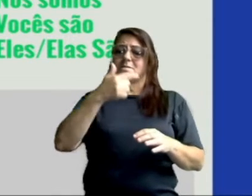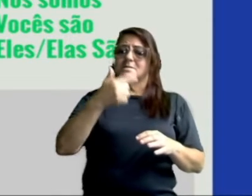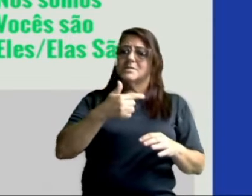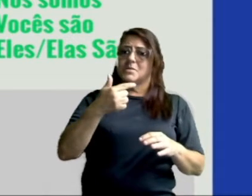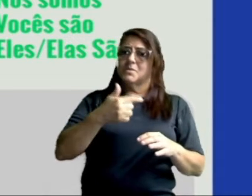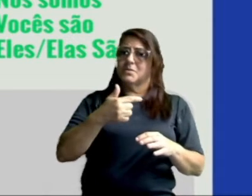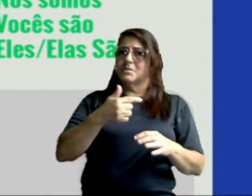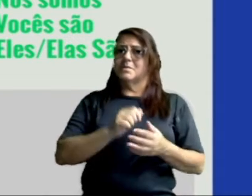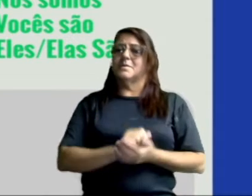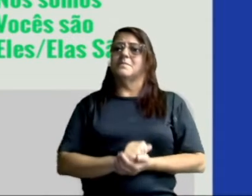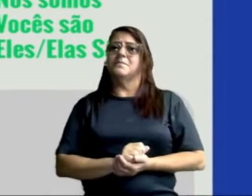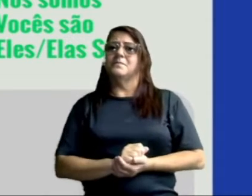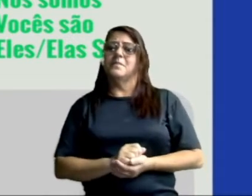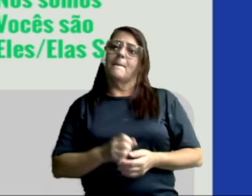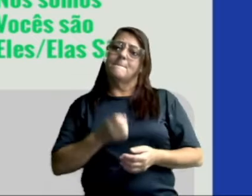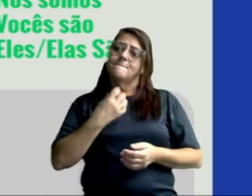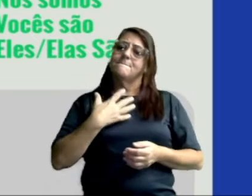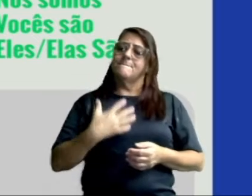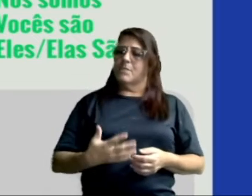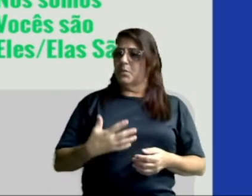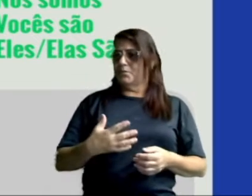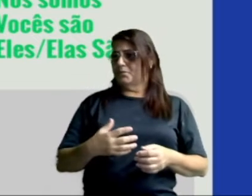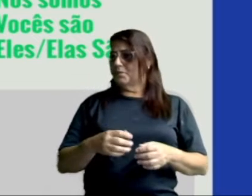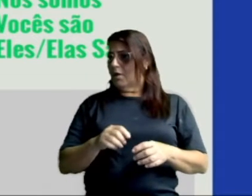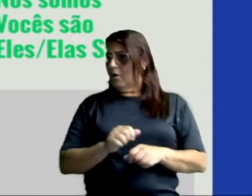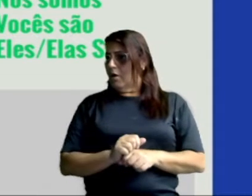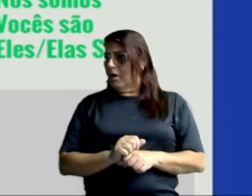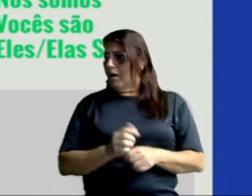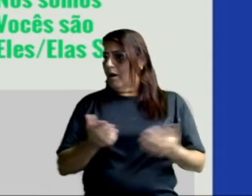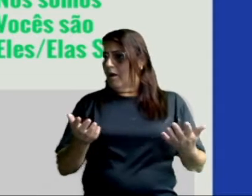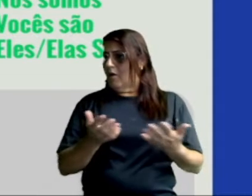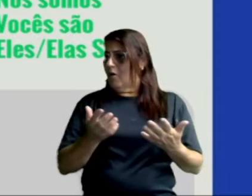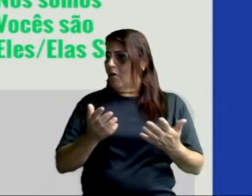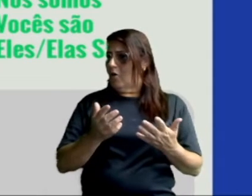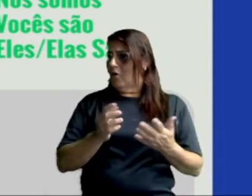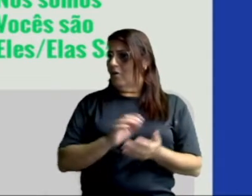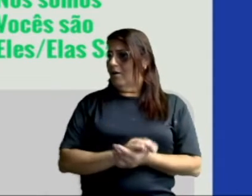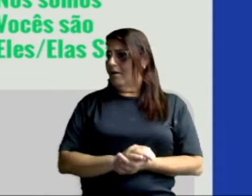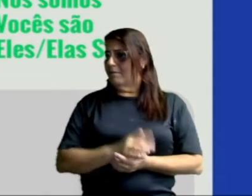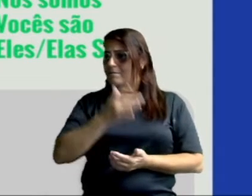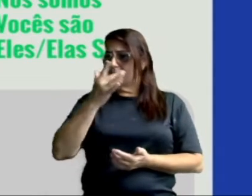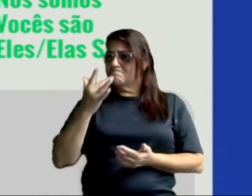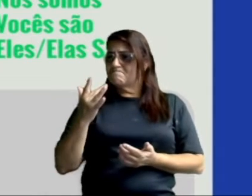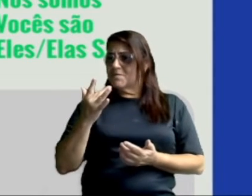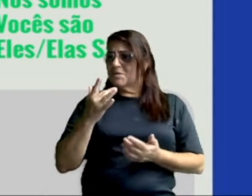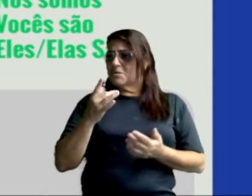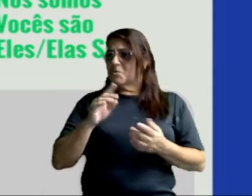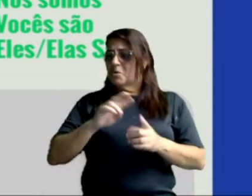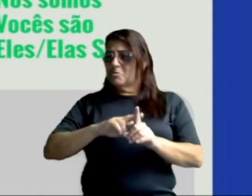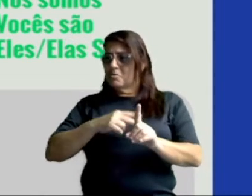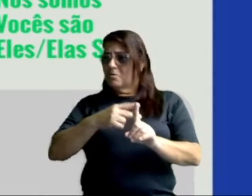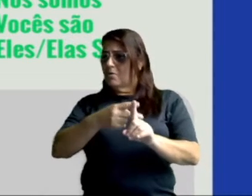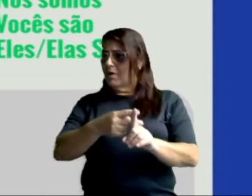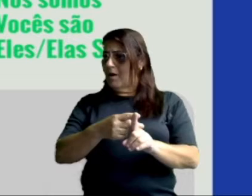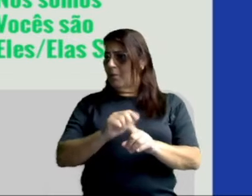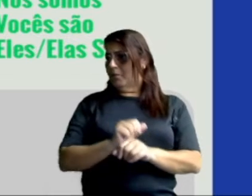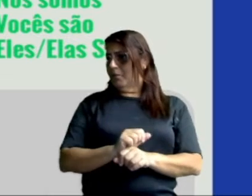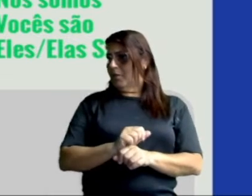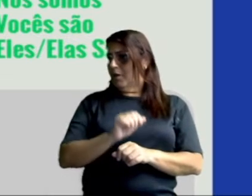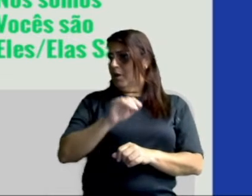segunda pessoa. Bom, aí foi apresentado o singular. E as pessoas do plural, quais são em